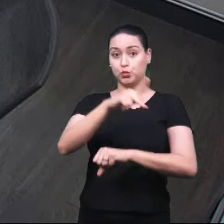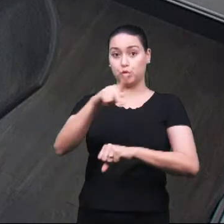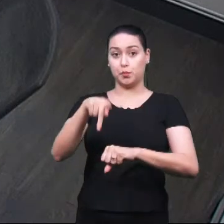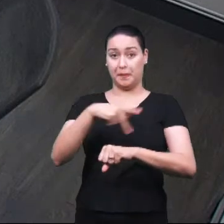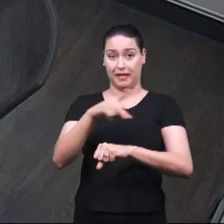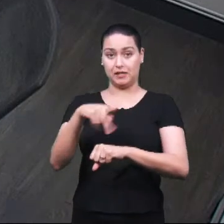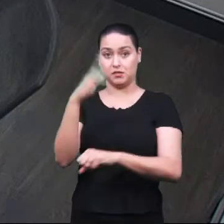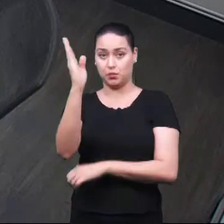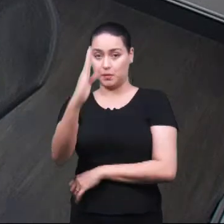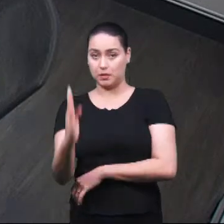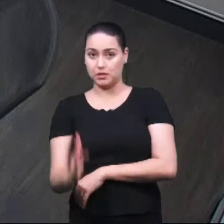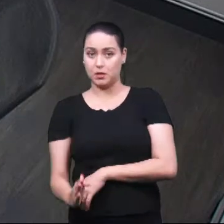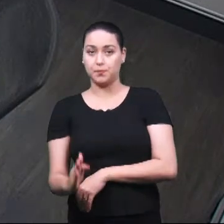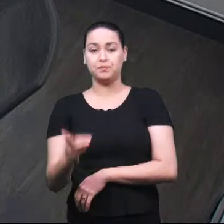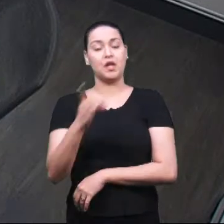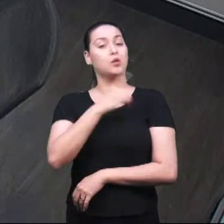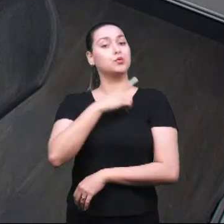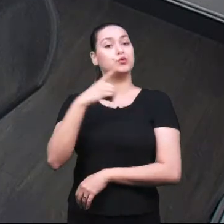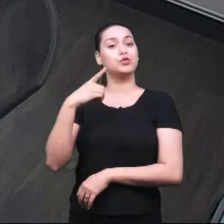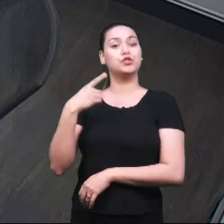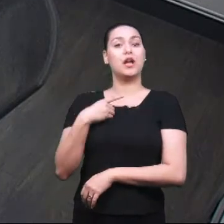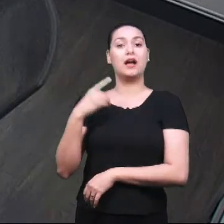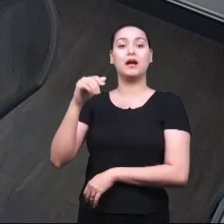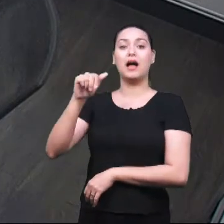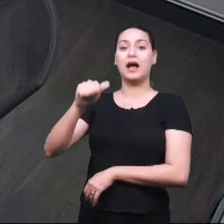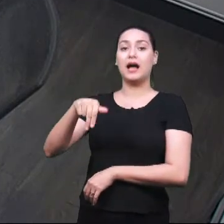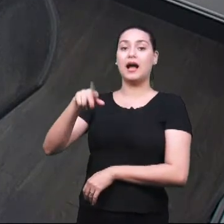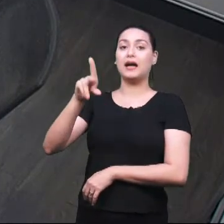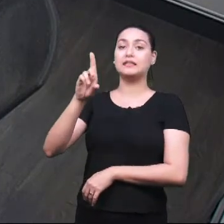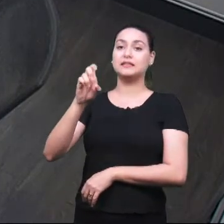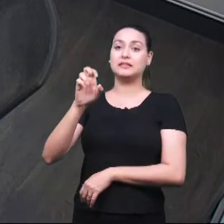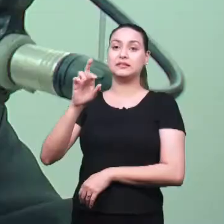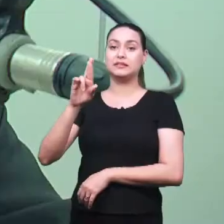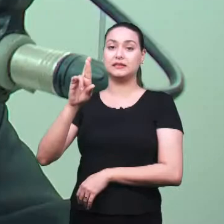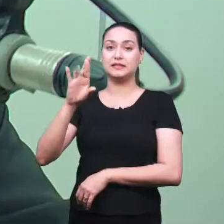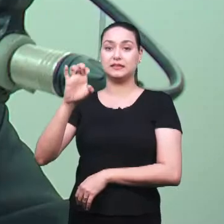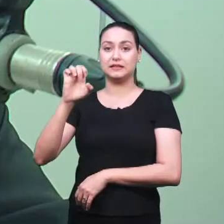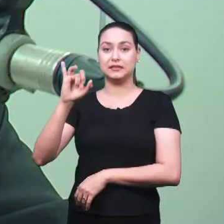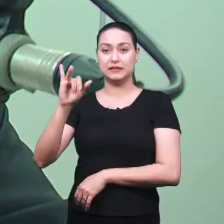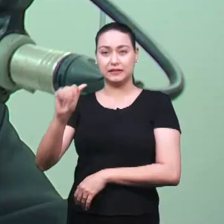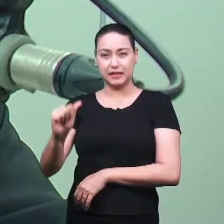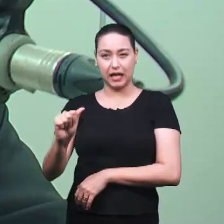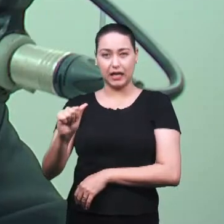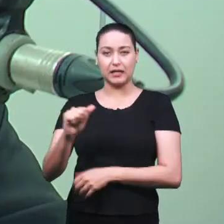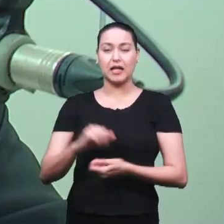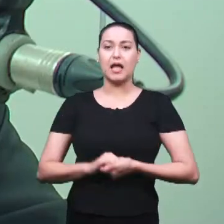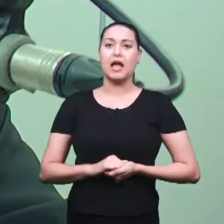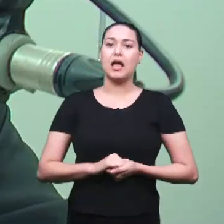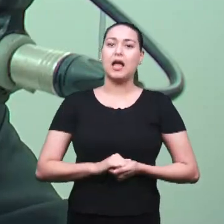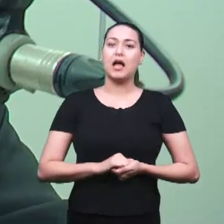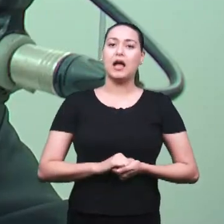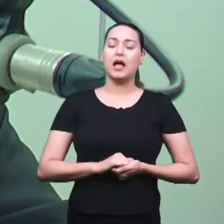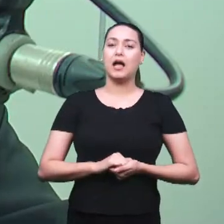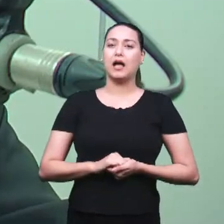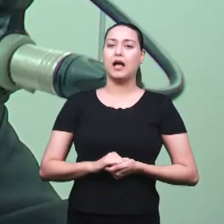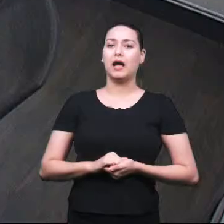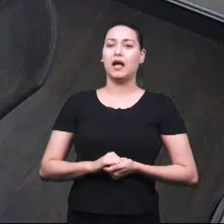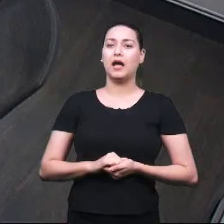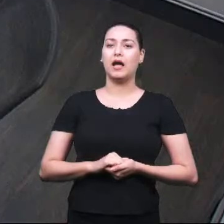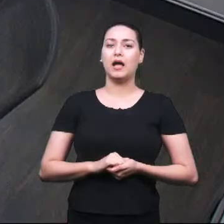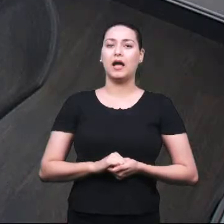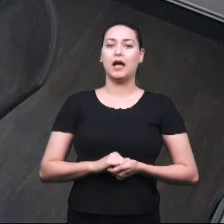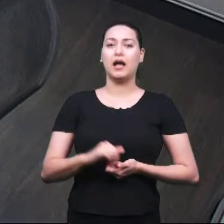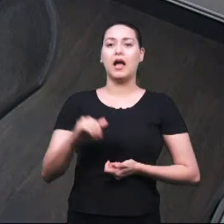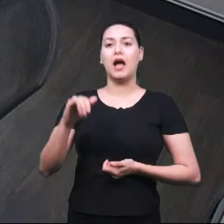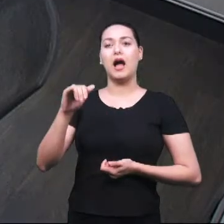diácono nosso lá, o Andrei, ele tá lá na Alemanha, né? Acho que por um ano ele vai ficar lá, não sei se já tá voltando. O Andrei